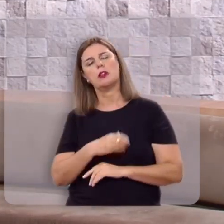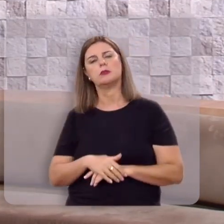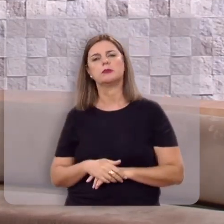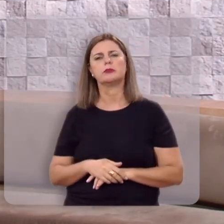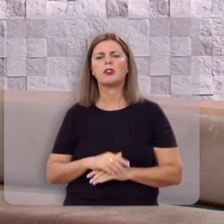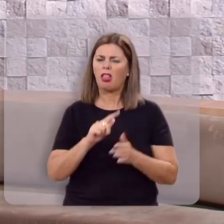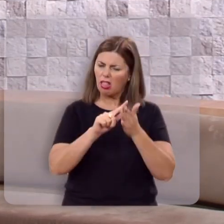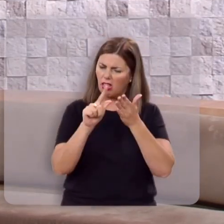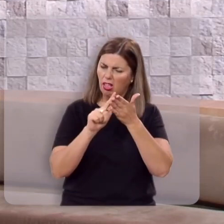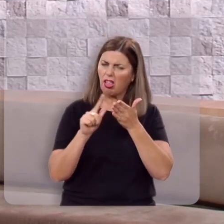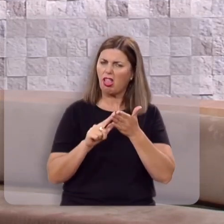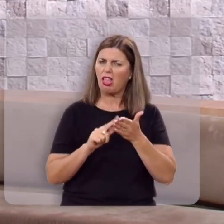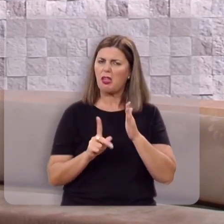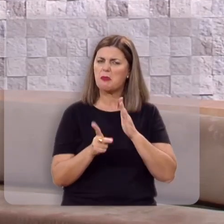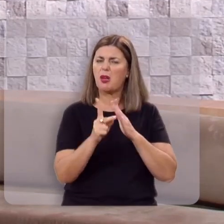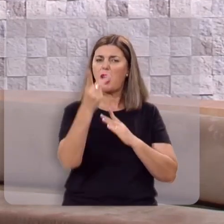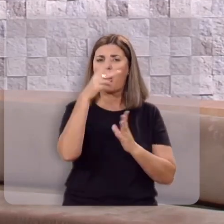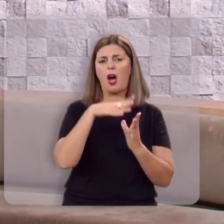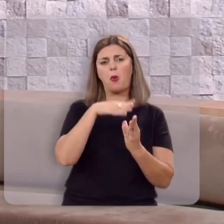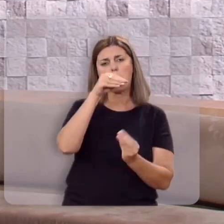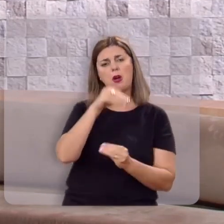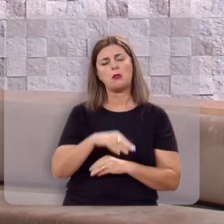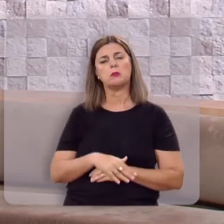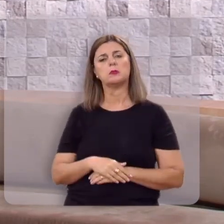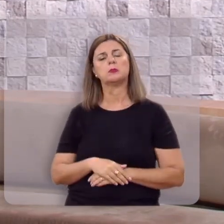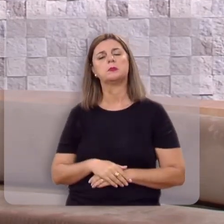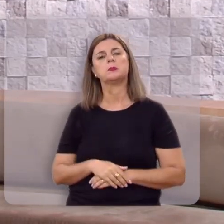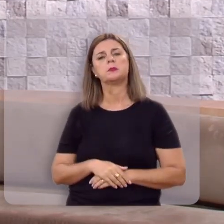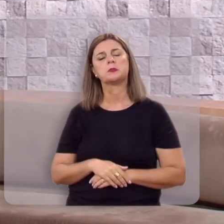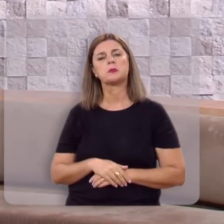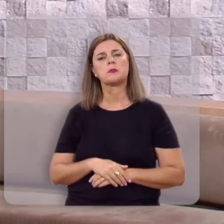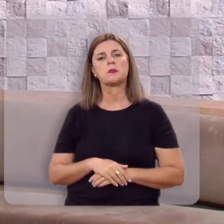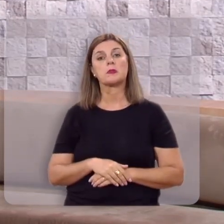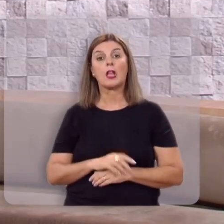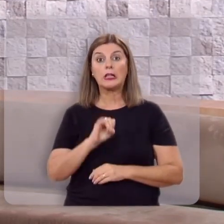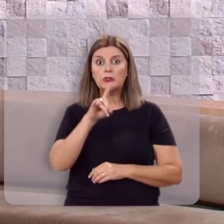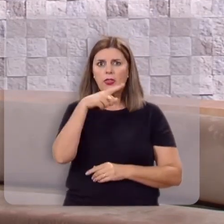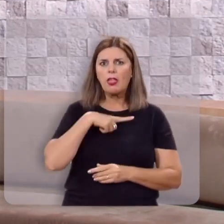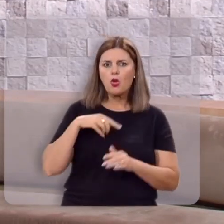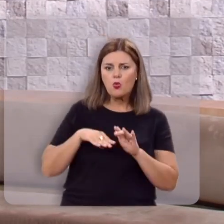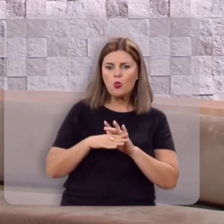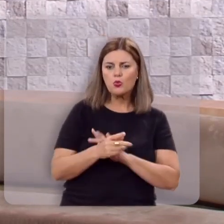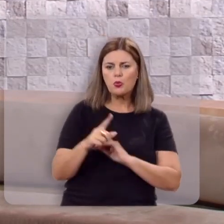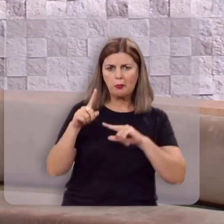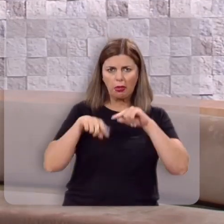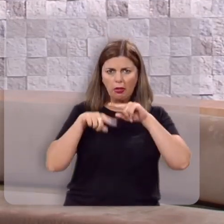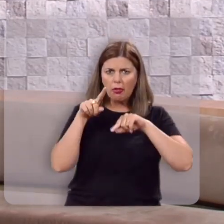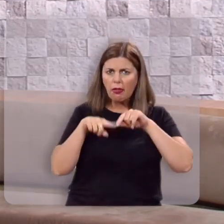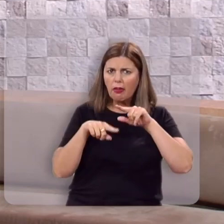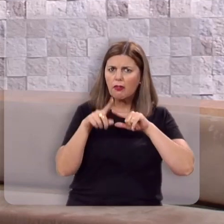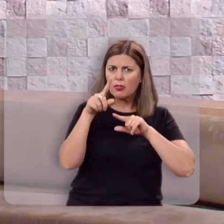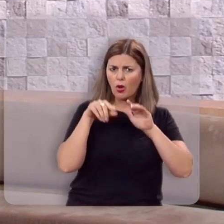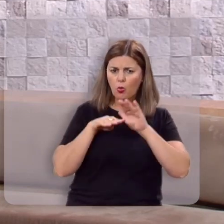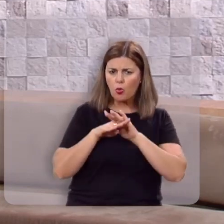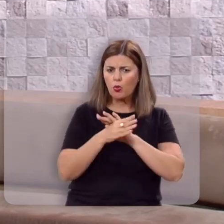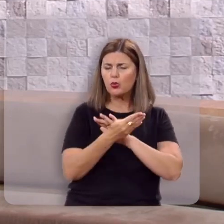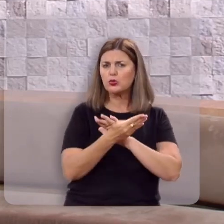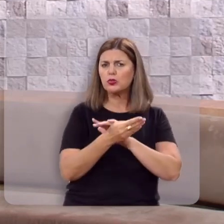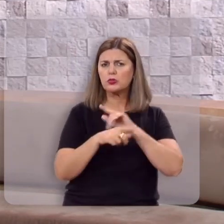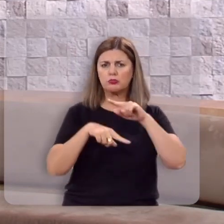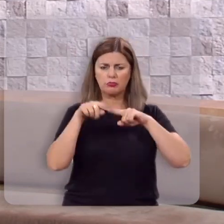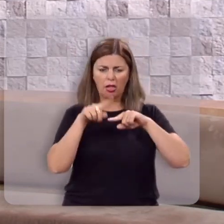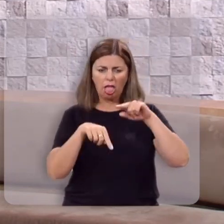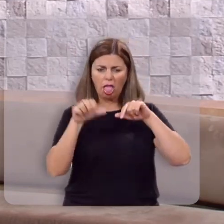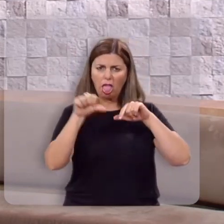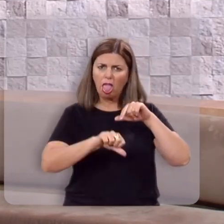vida, uma faxina na sua alma. E se você tem o hábito de falar palavrão, se você tem o hábito de